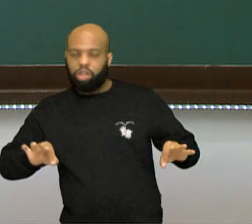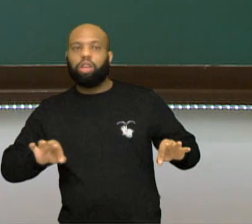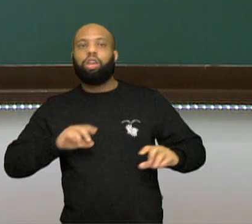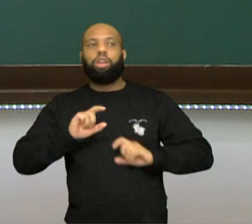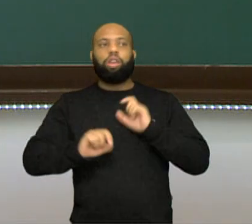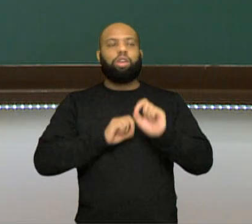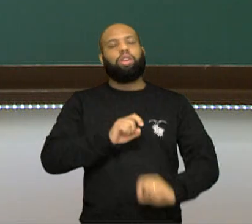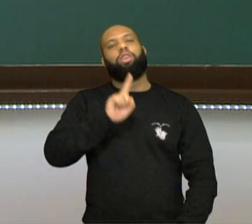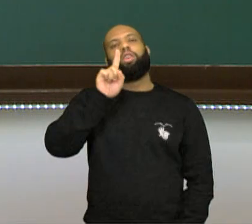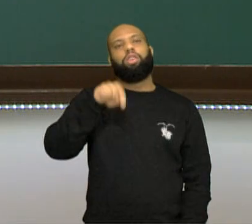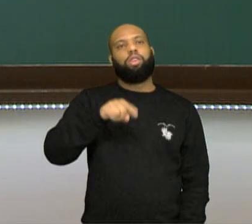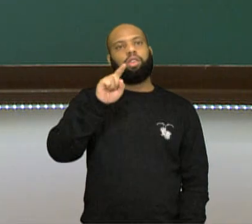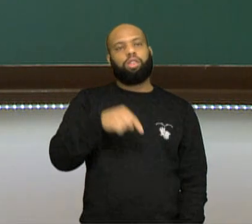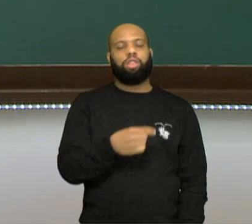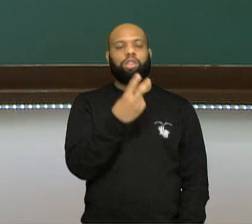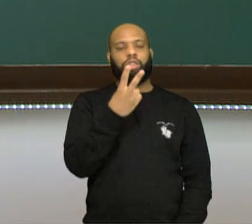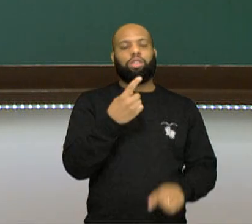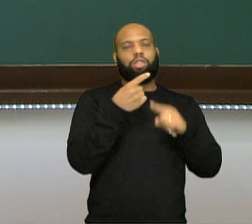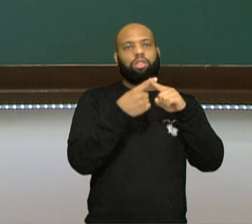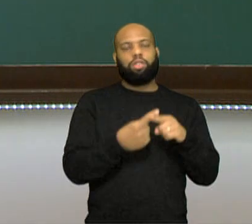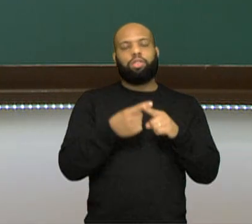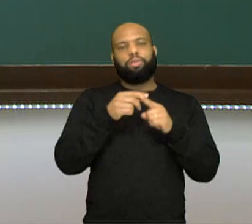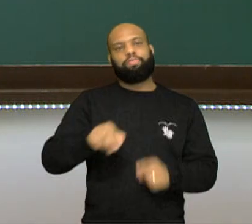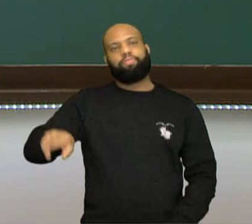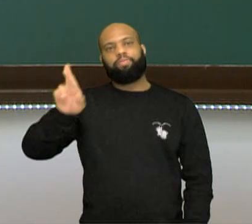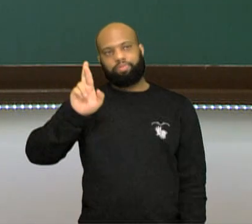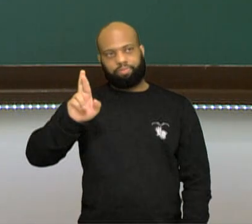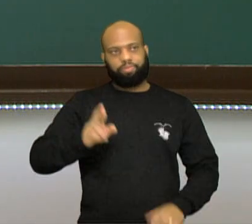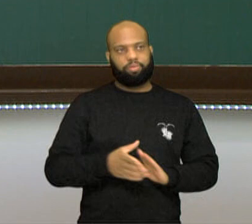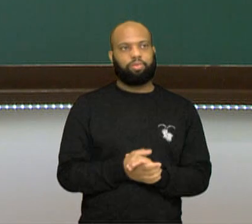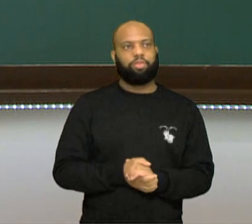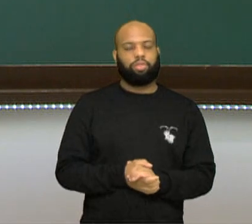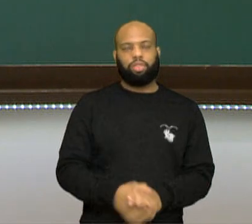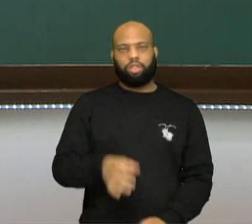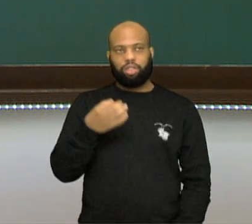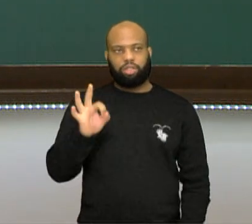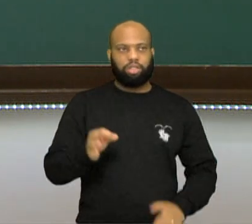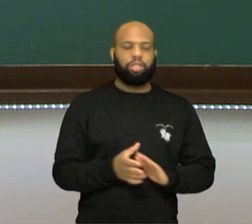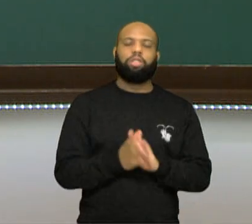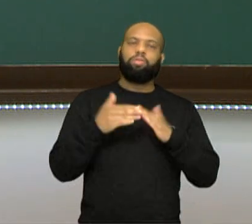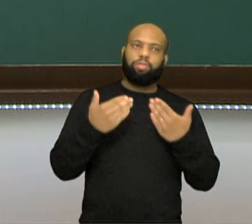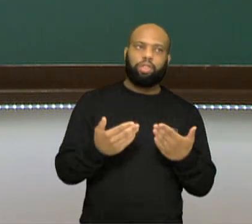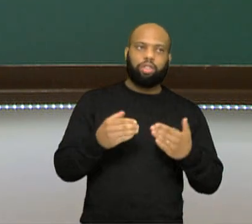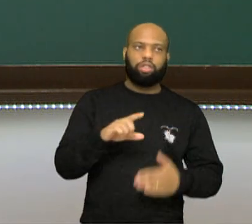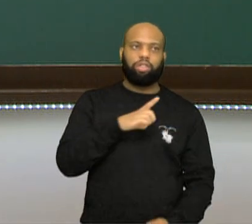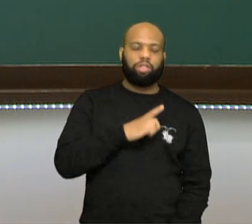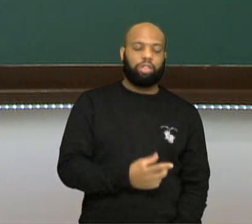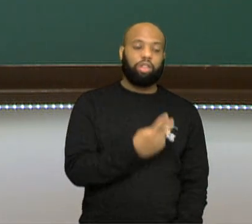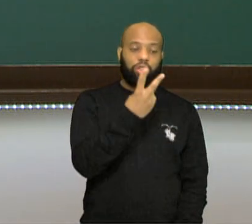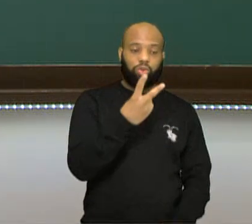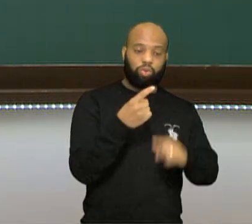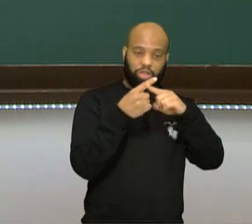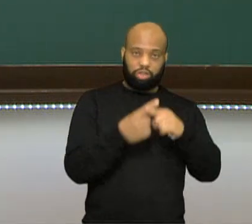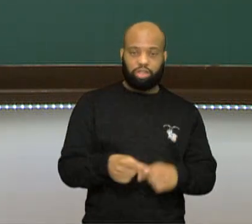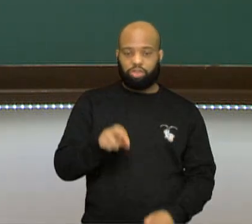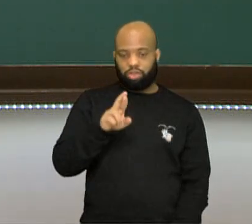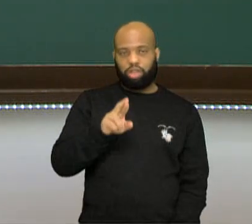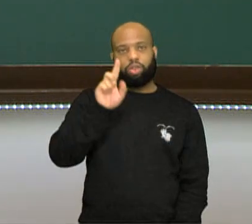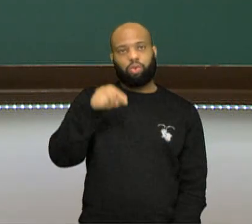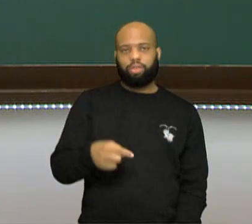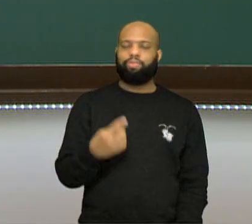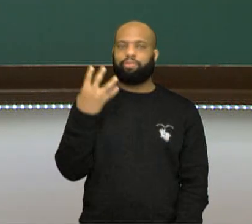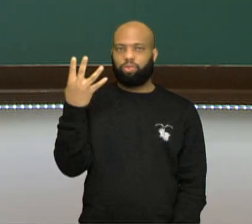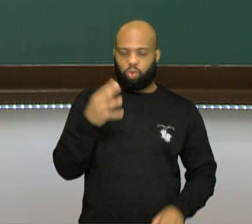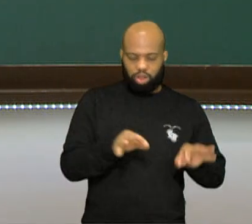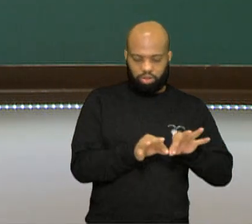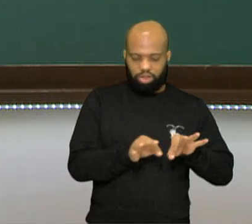corresponder exatamente a 2 vezes o raio, certo? Então eu tenho que 2 vezes o raio é